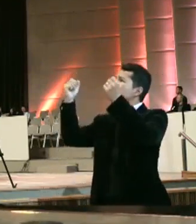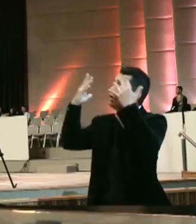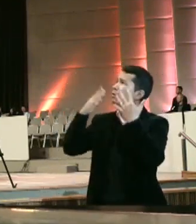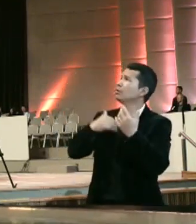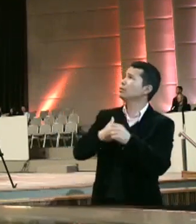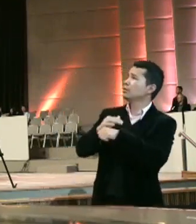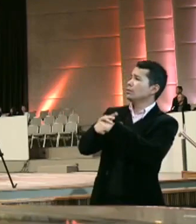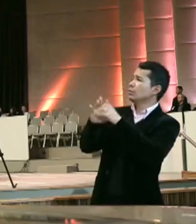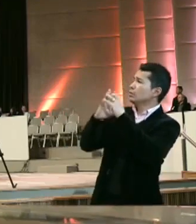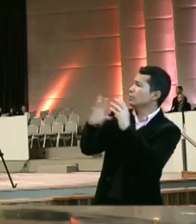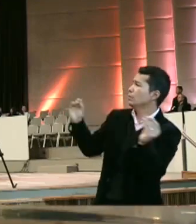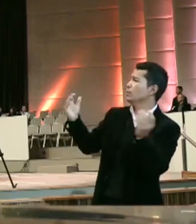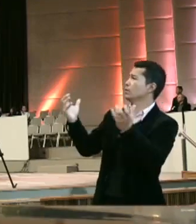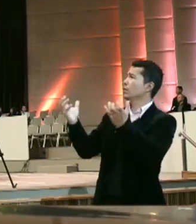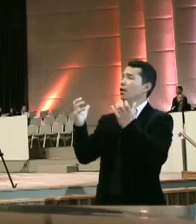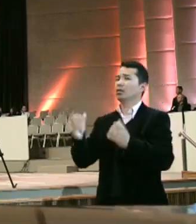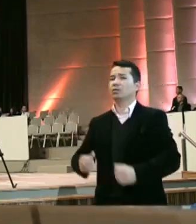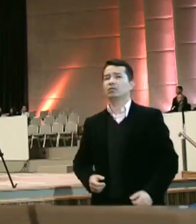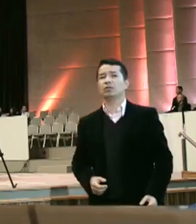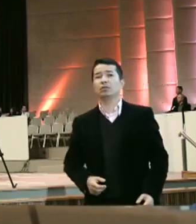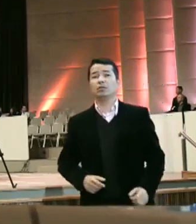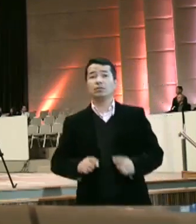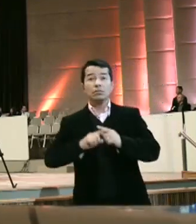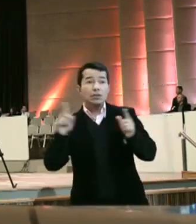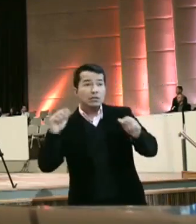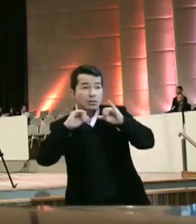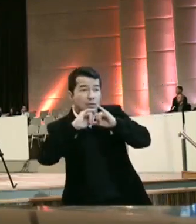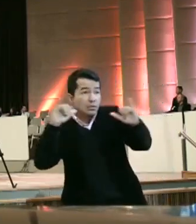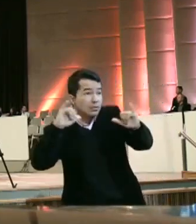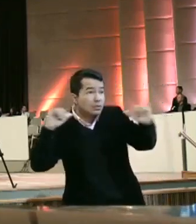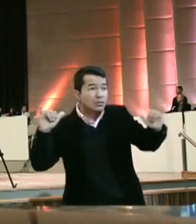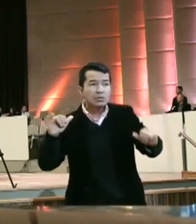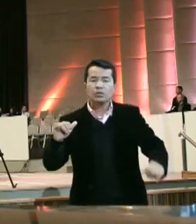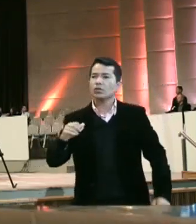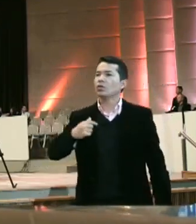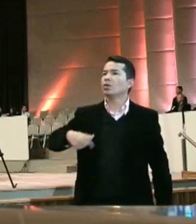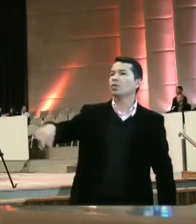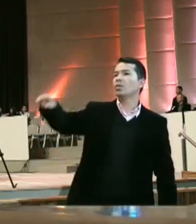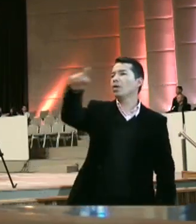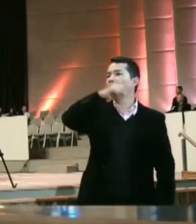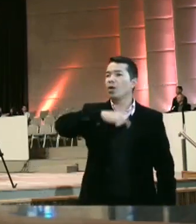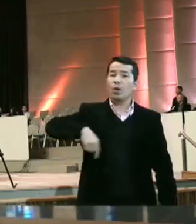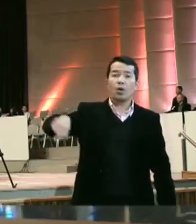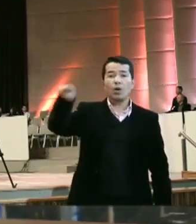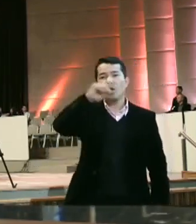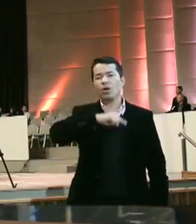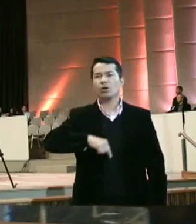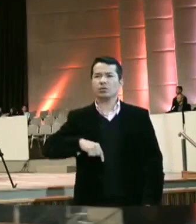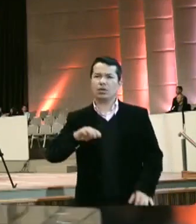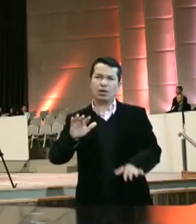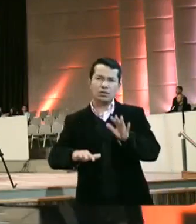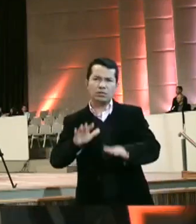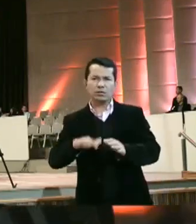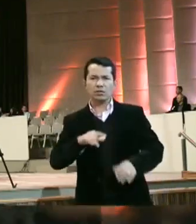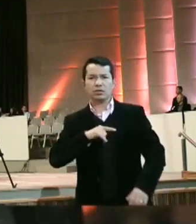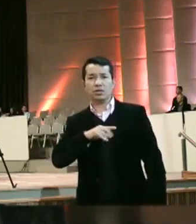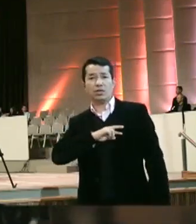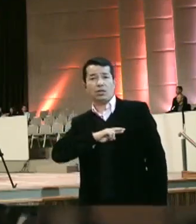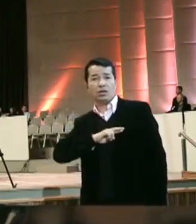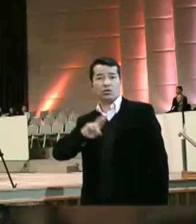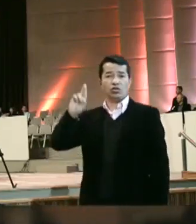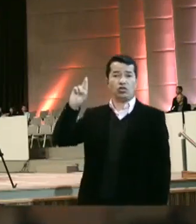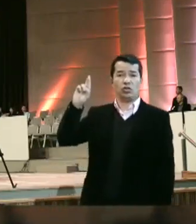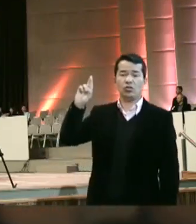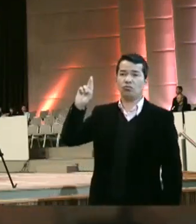e fariseus. Por quê? Porque às vezes a nossa expressão de religiosidade nos